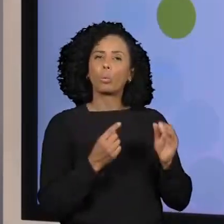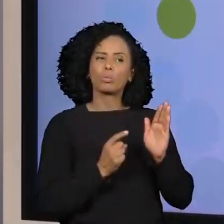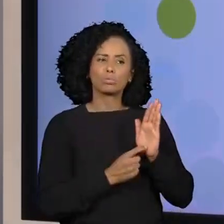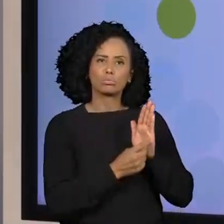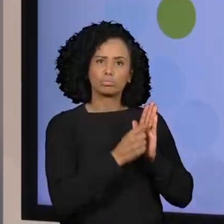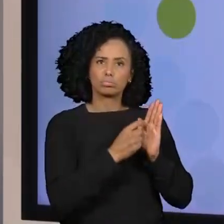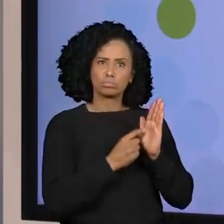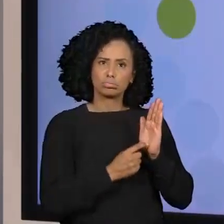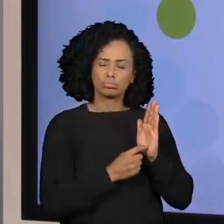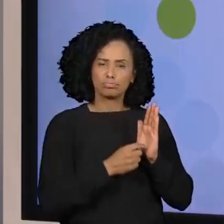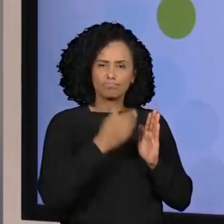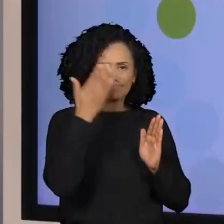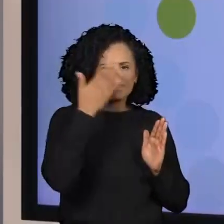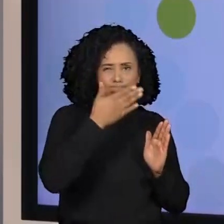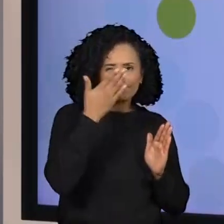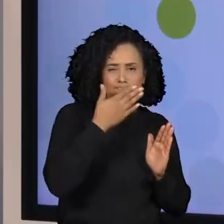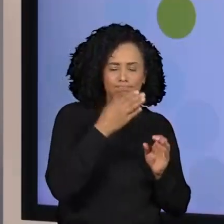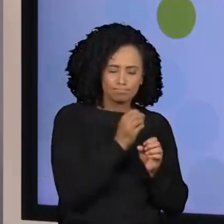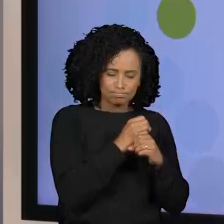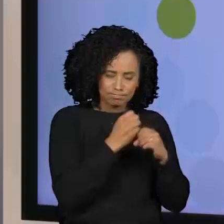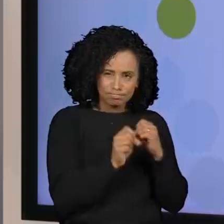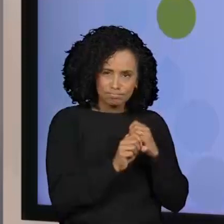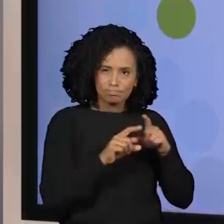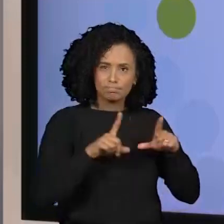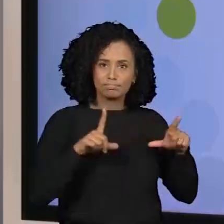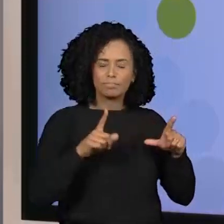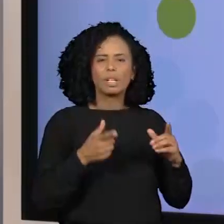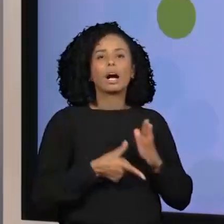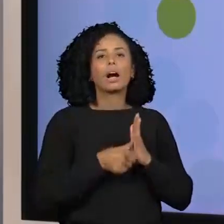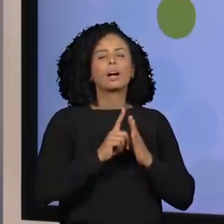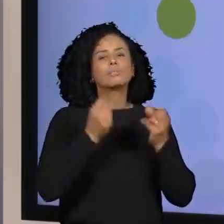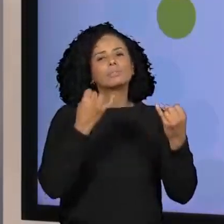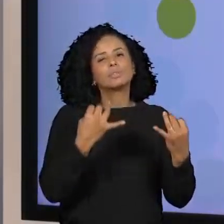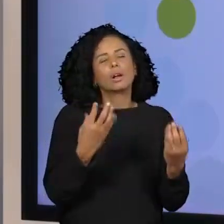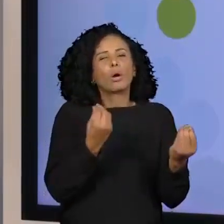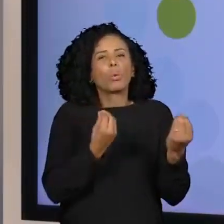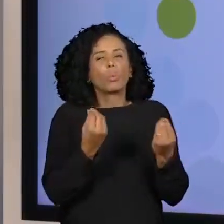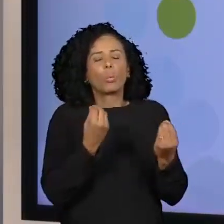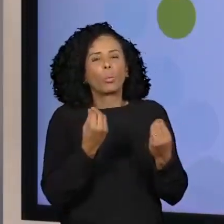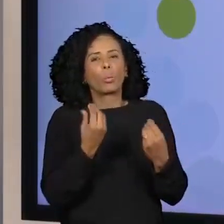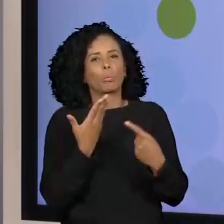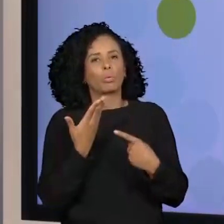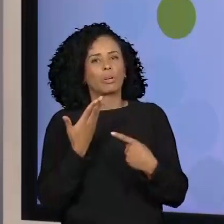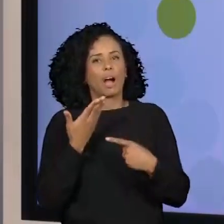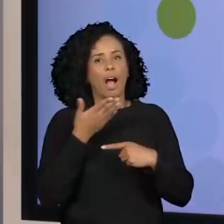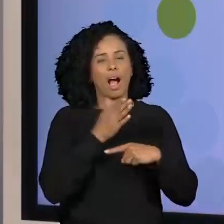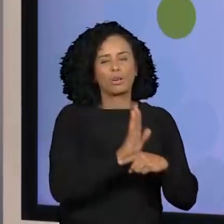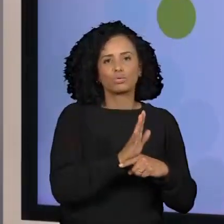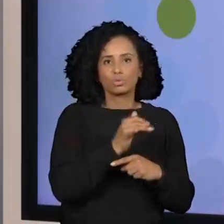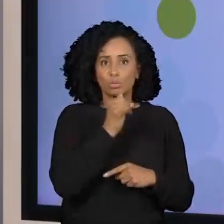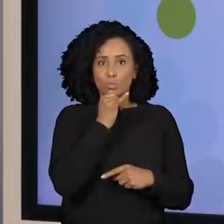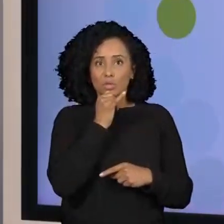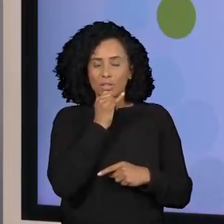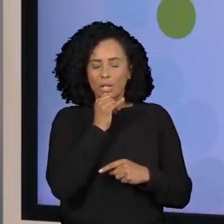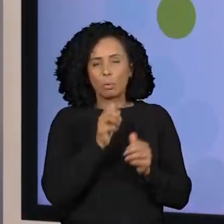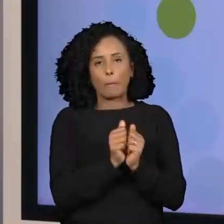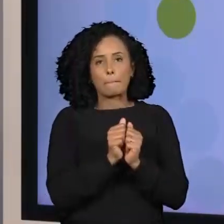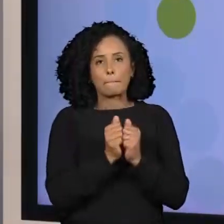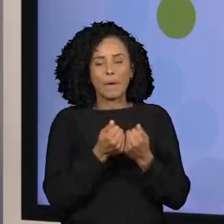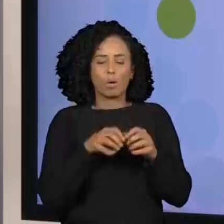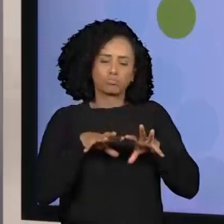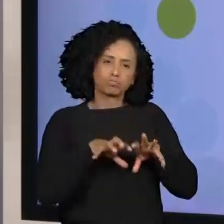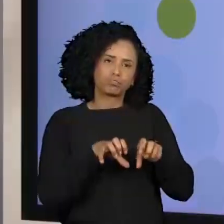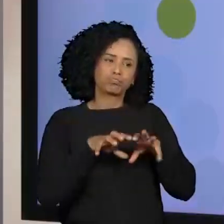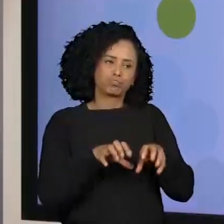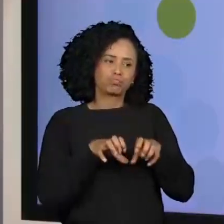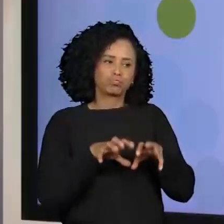micro-organismos, que nem a gente já conversou aí sobre aquele que ajuda a fermentar o pão. Hoje a gente vai